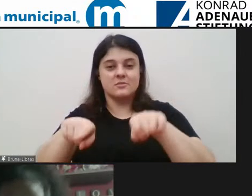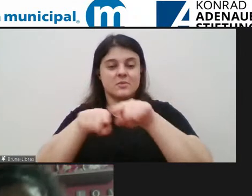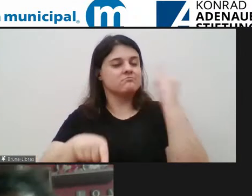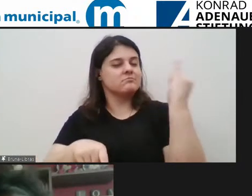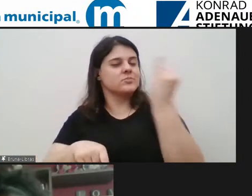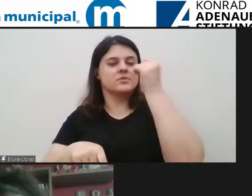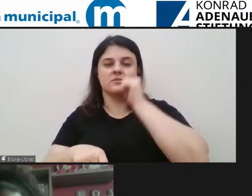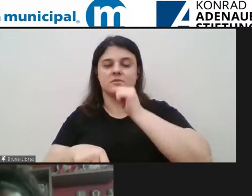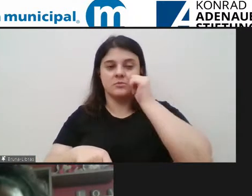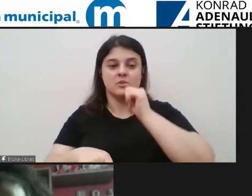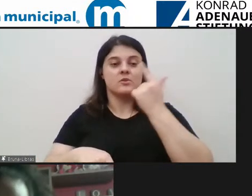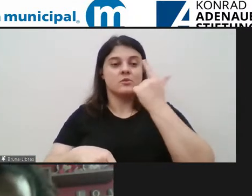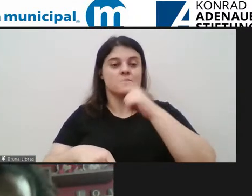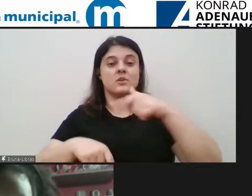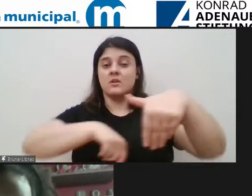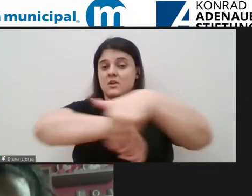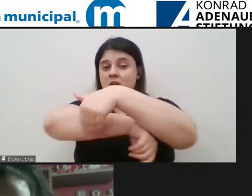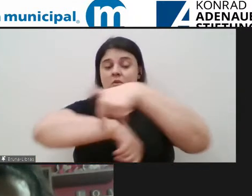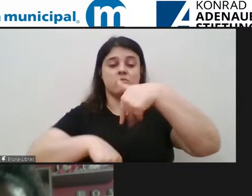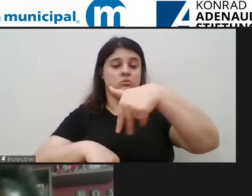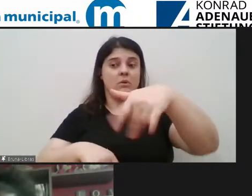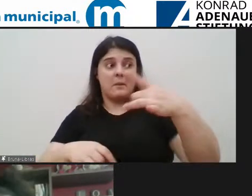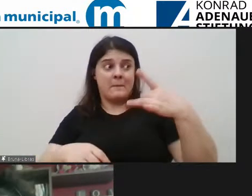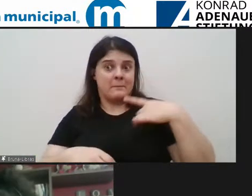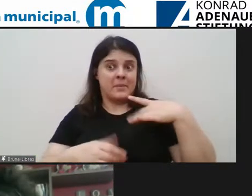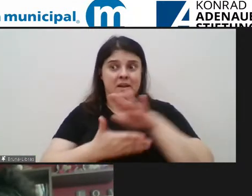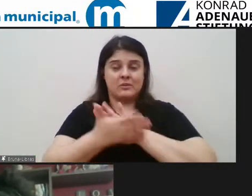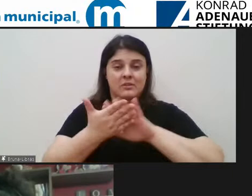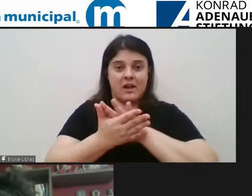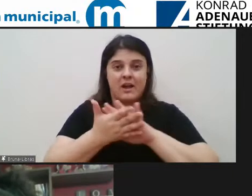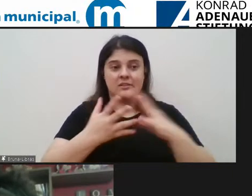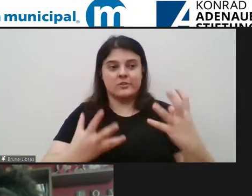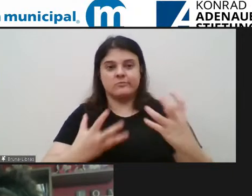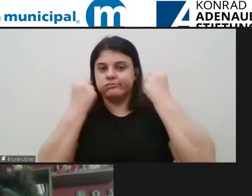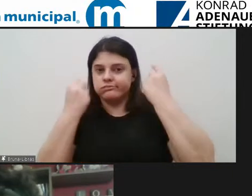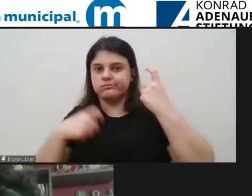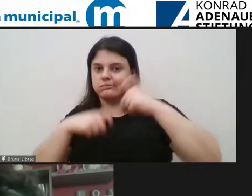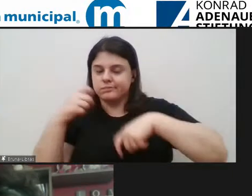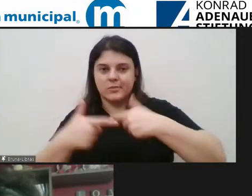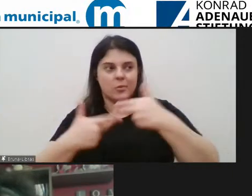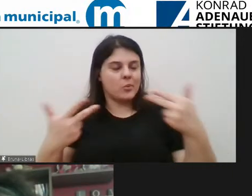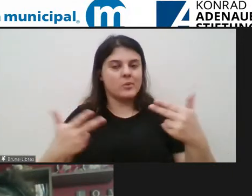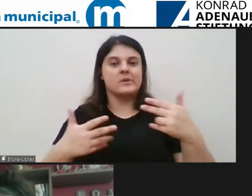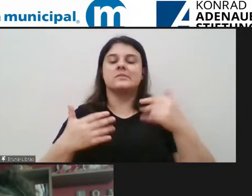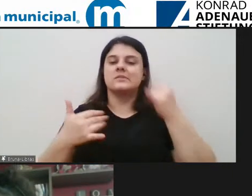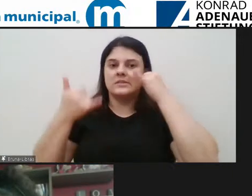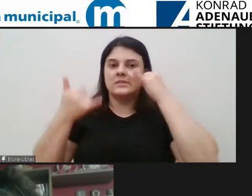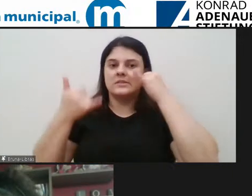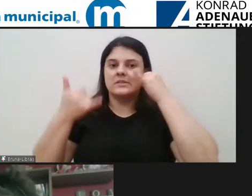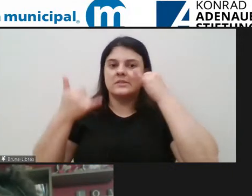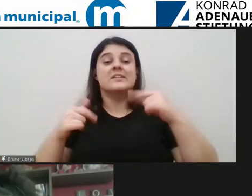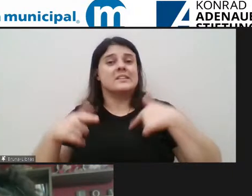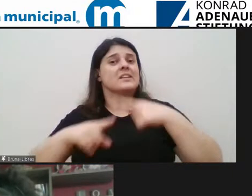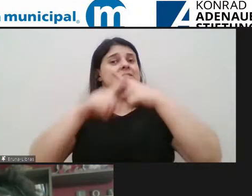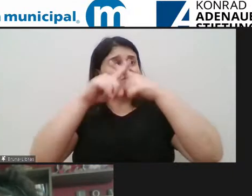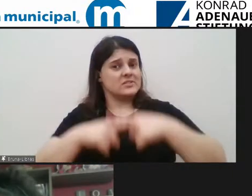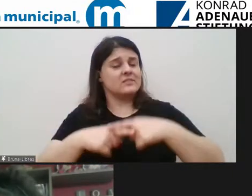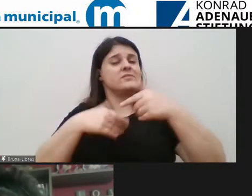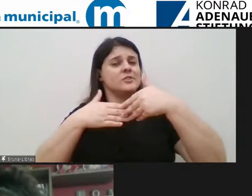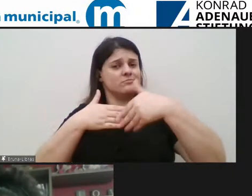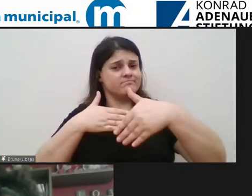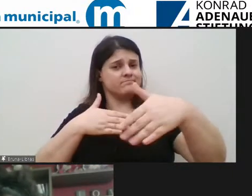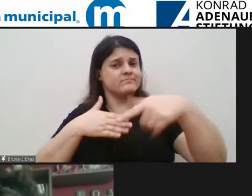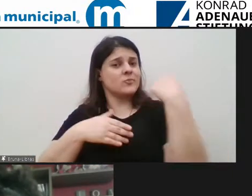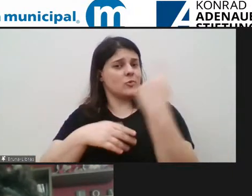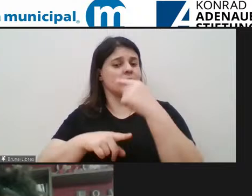das mulheres poderem andar na rua sem medo vamos dizer assim num dia à noite né ou seja do tamanho dos Desafios que nós temos